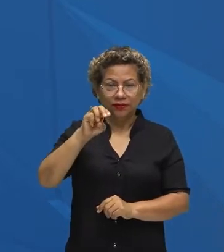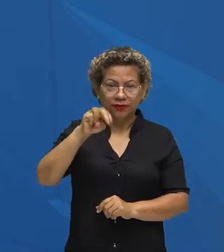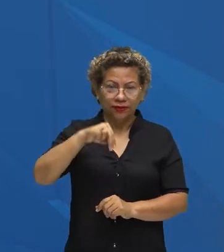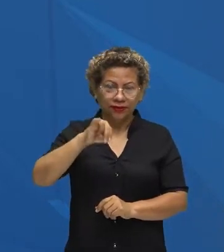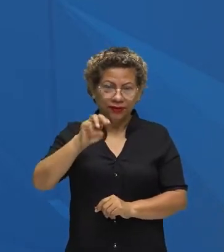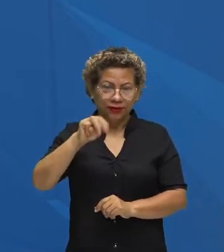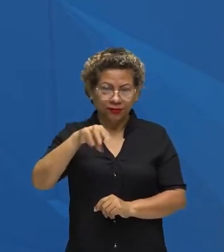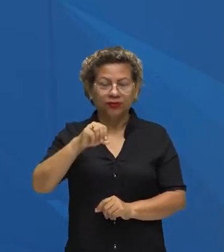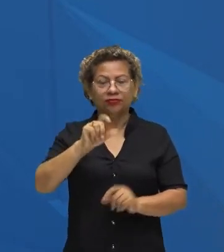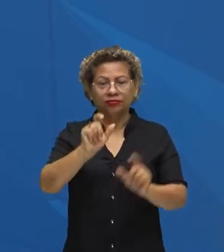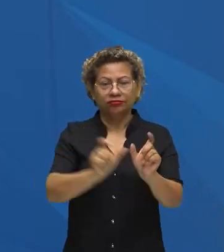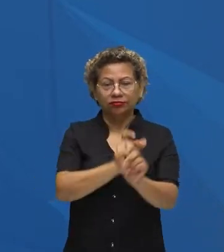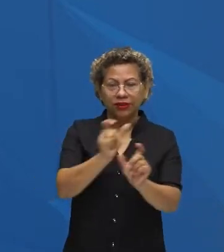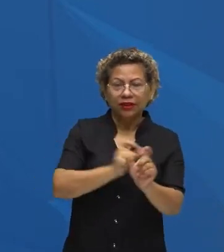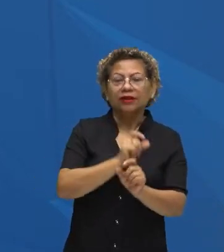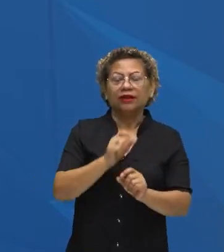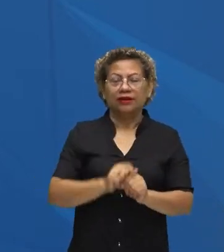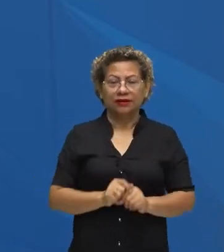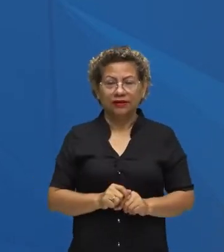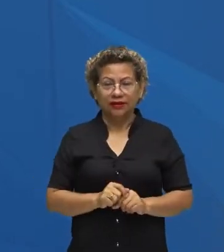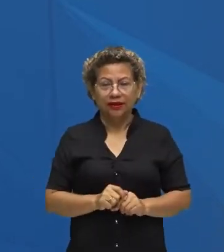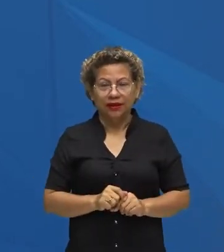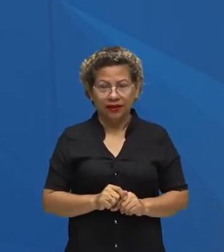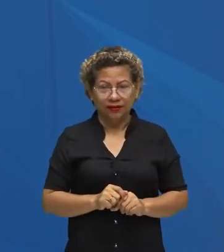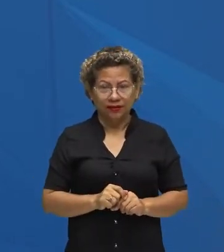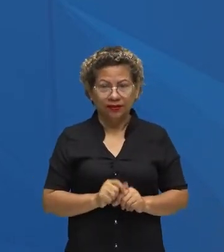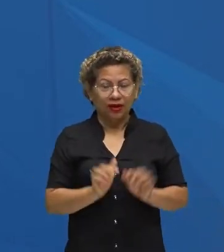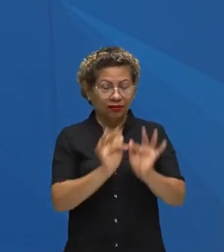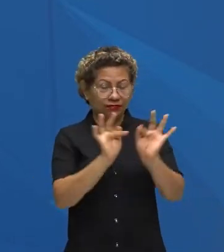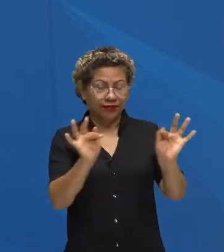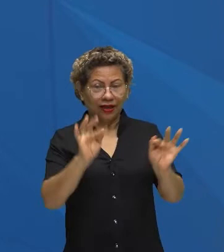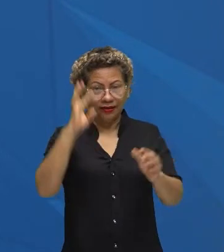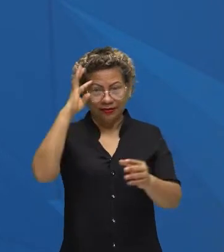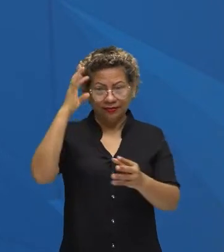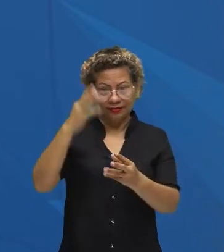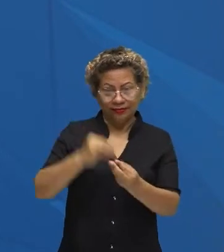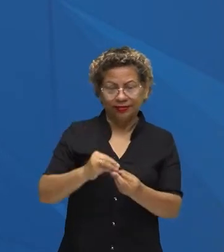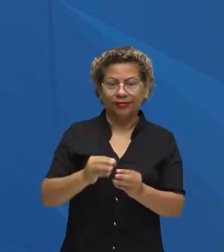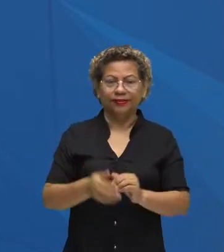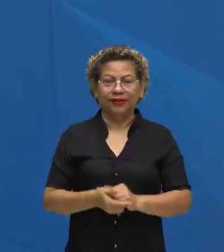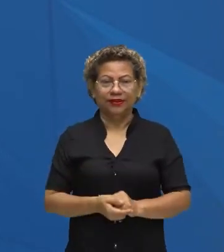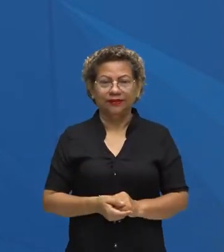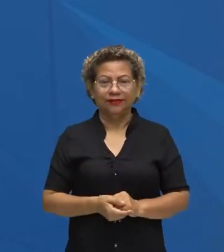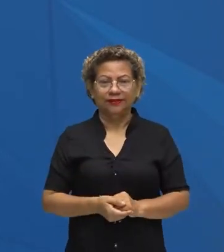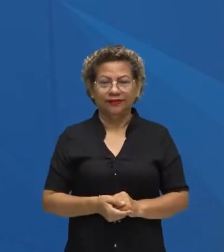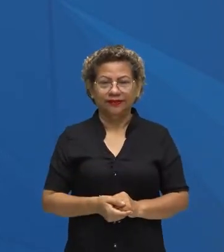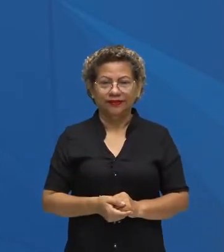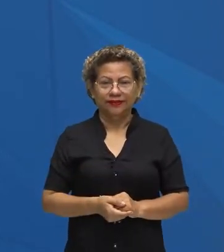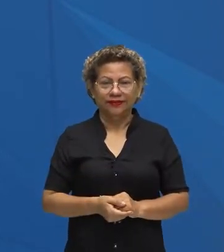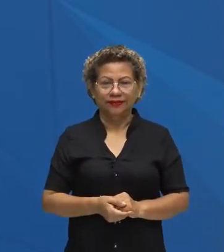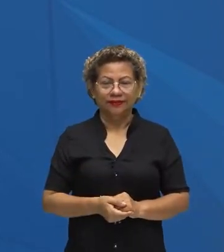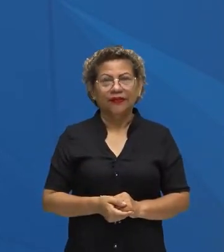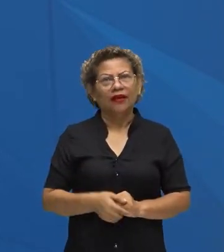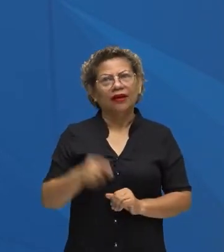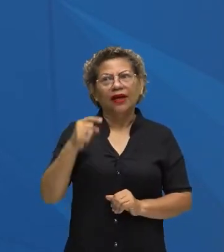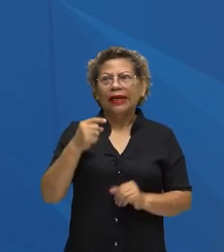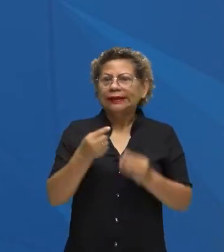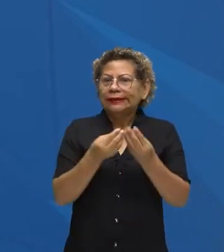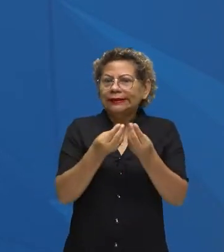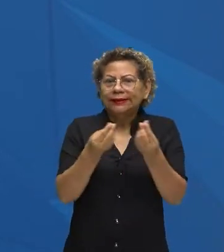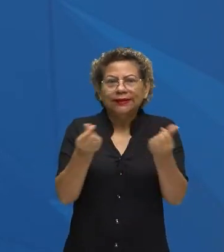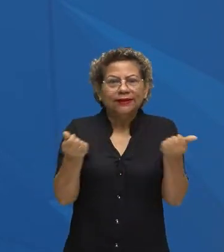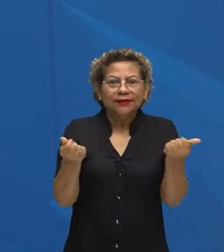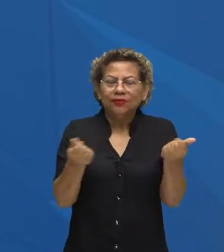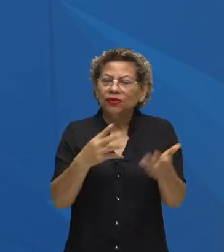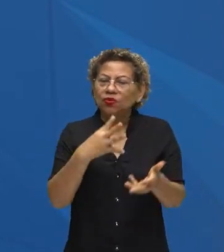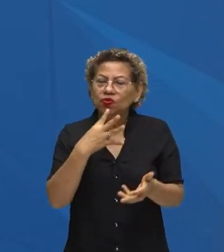termo dito, ditados populares, tá bom? E aí, olha só, uma coisa que aparentemente é simples, né, está aí